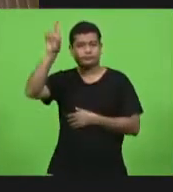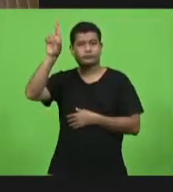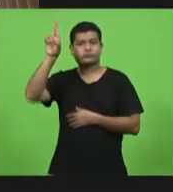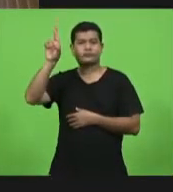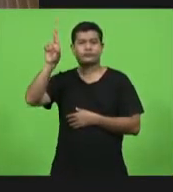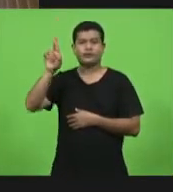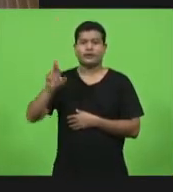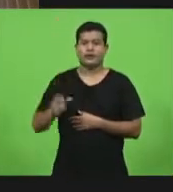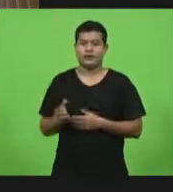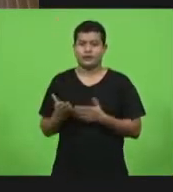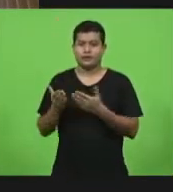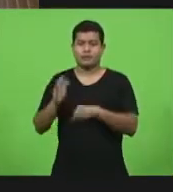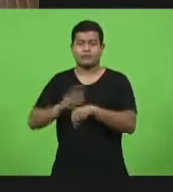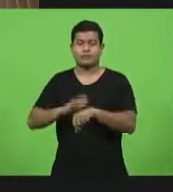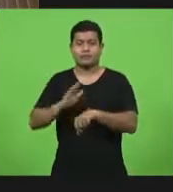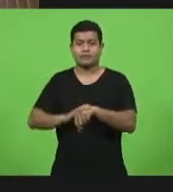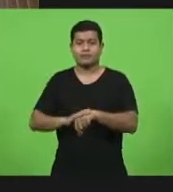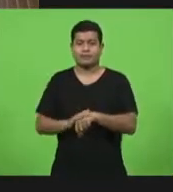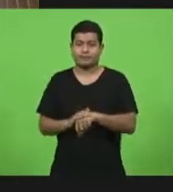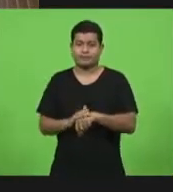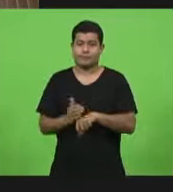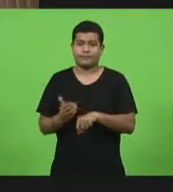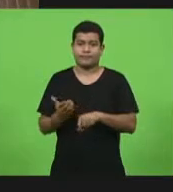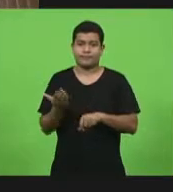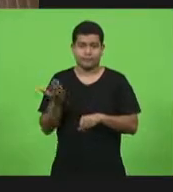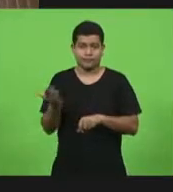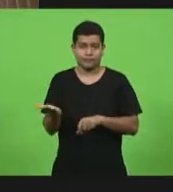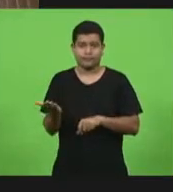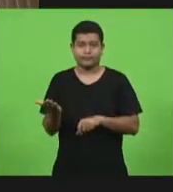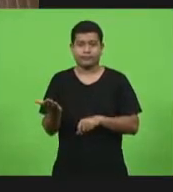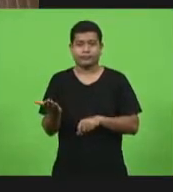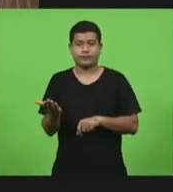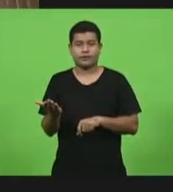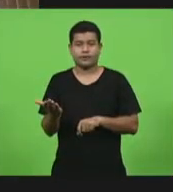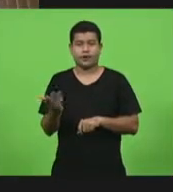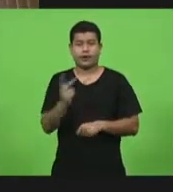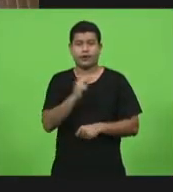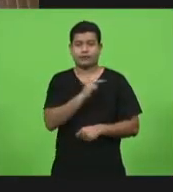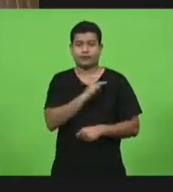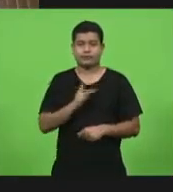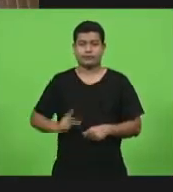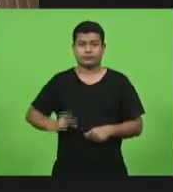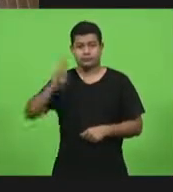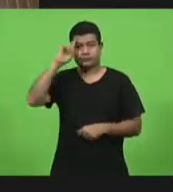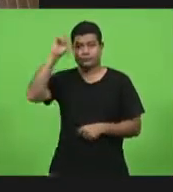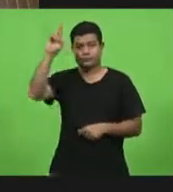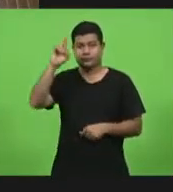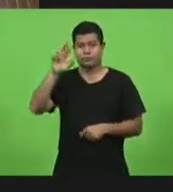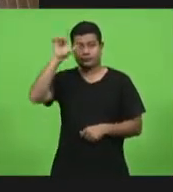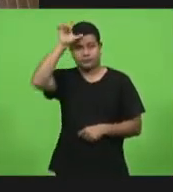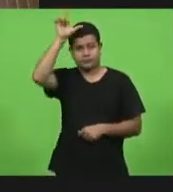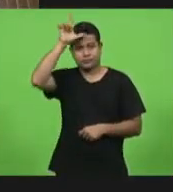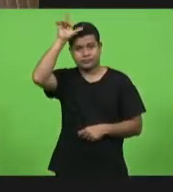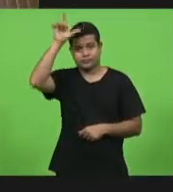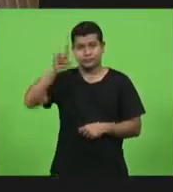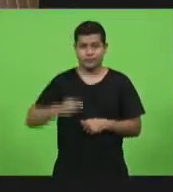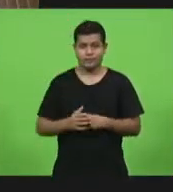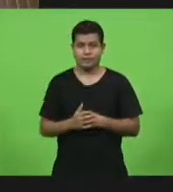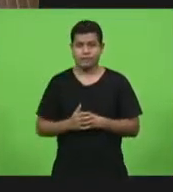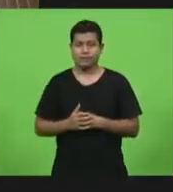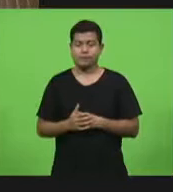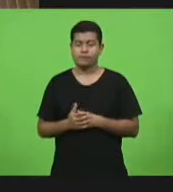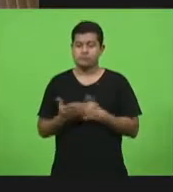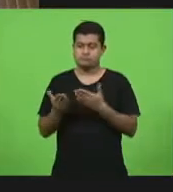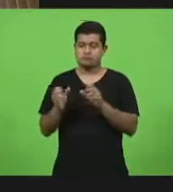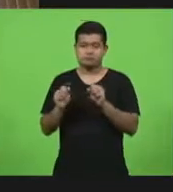aos autores. Neste caso, quem irá presidir os trabalhos é o deputado Sargento Lima. Vossa Excelência está com